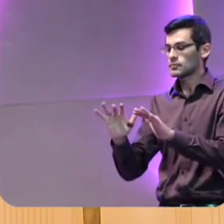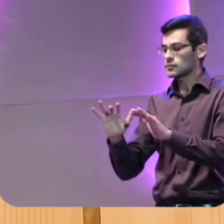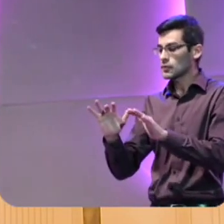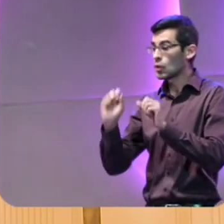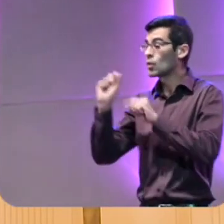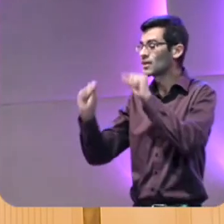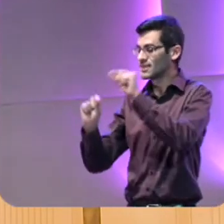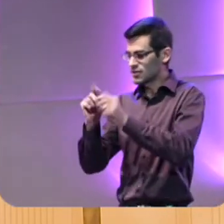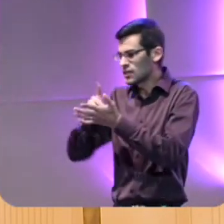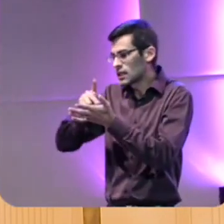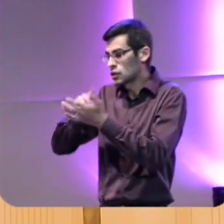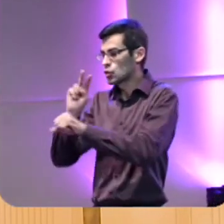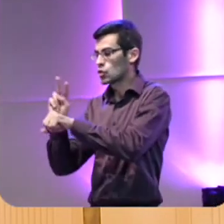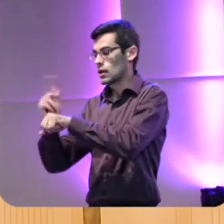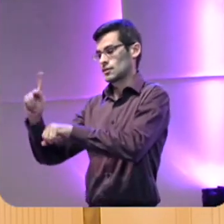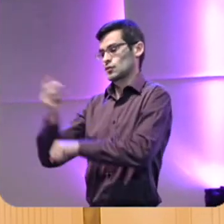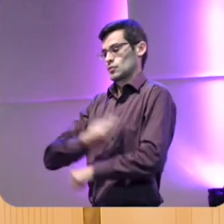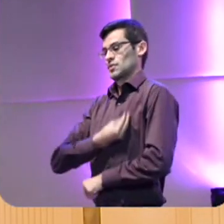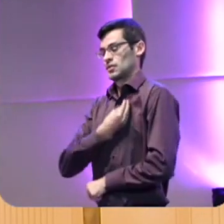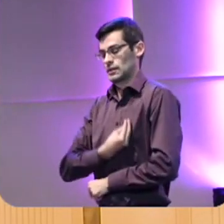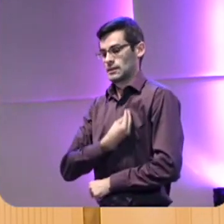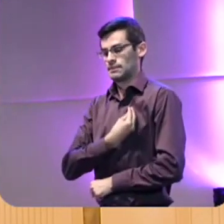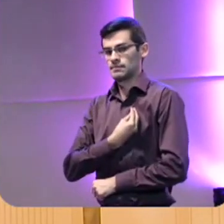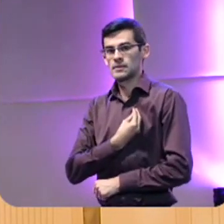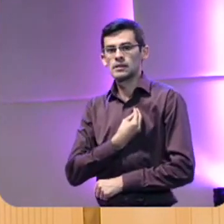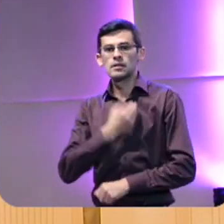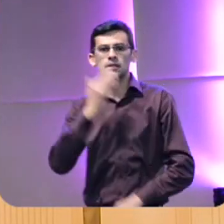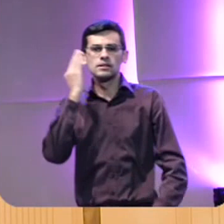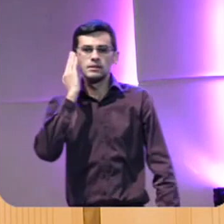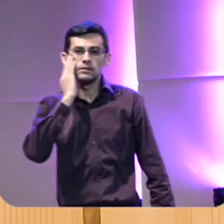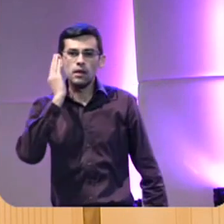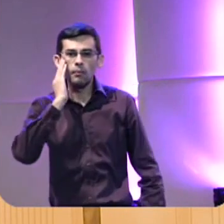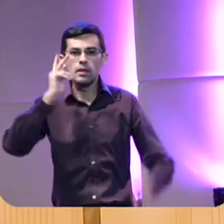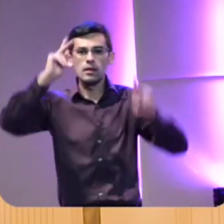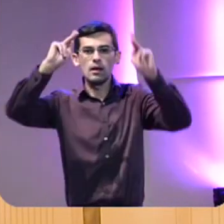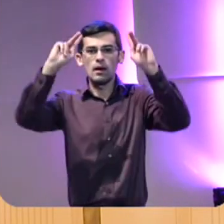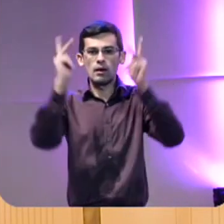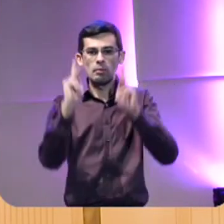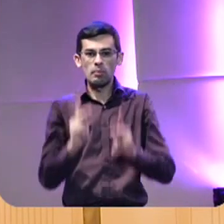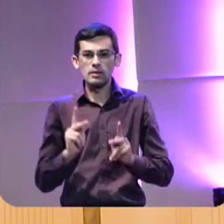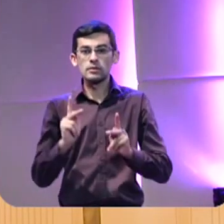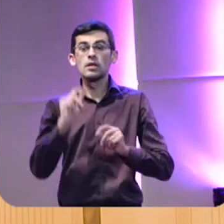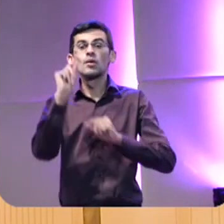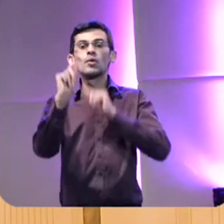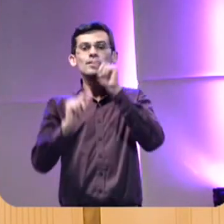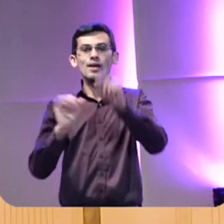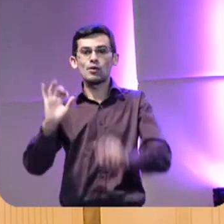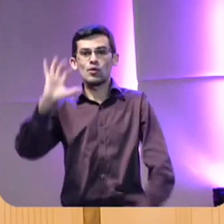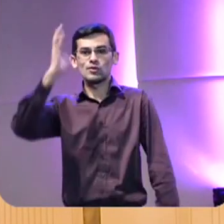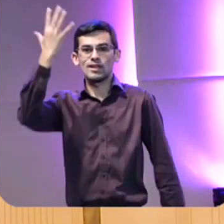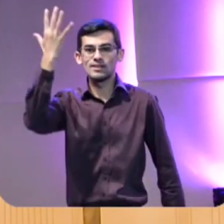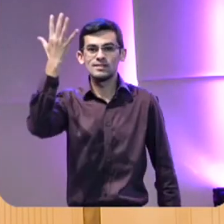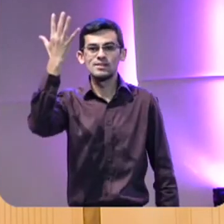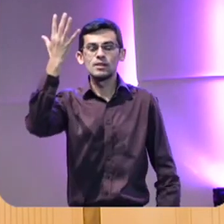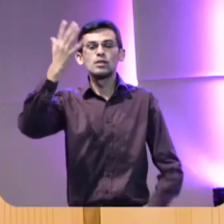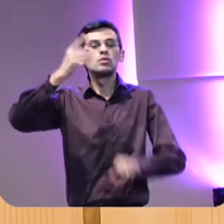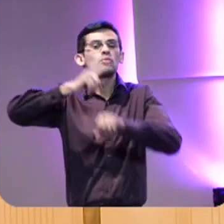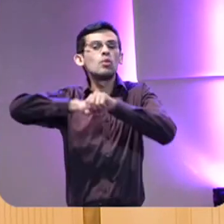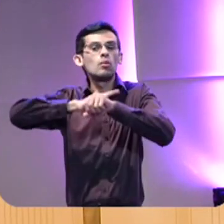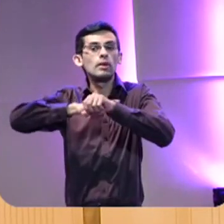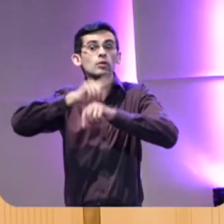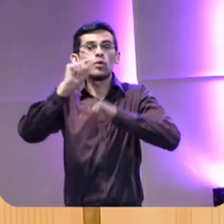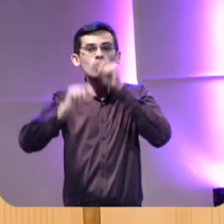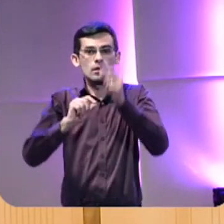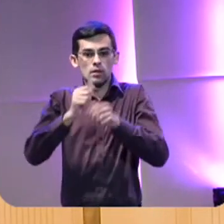deixa essa bênção cuidar de você. Sabe, essa paz, ela vem, é fruto de entregar